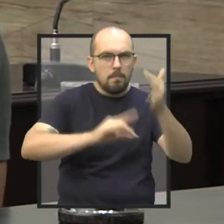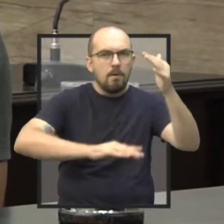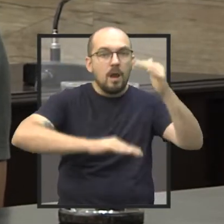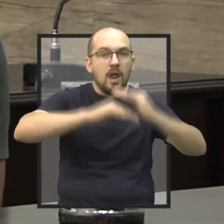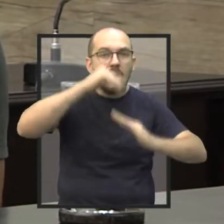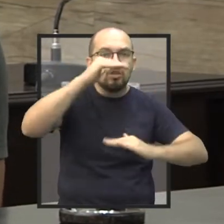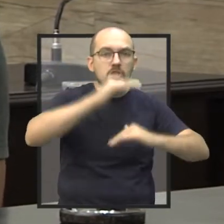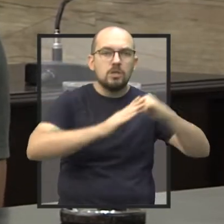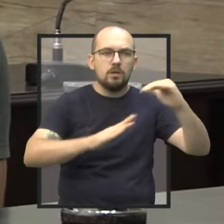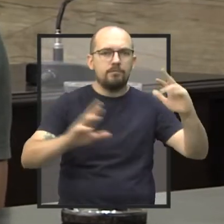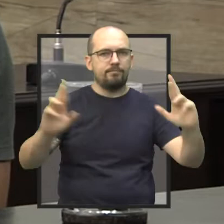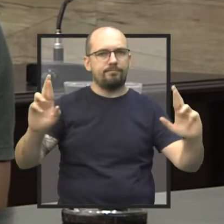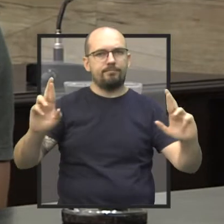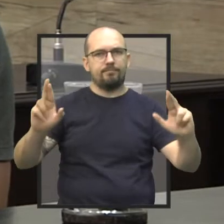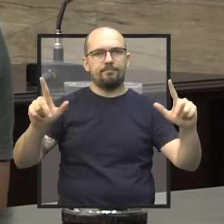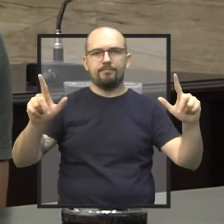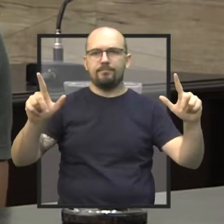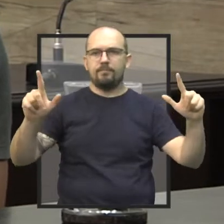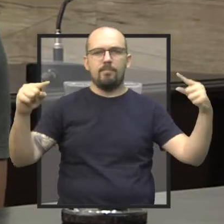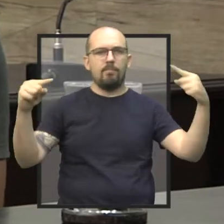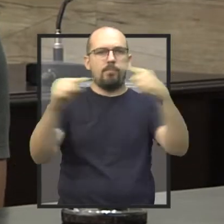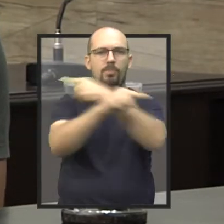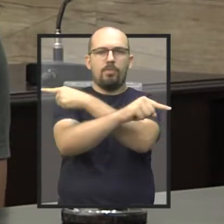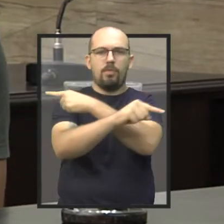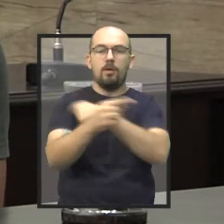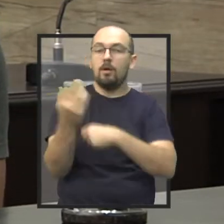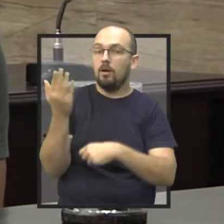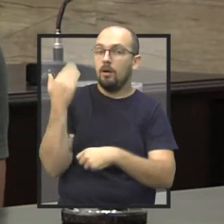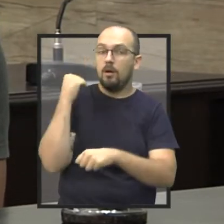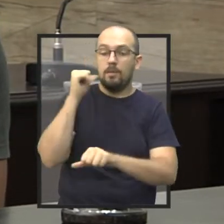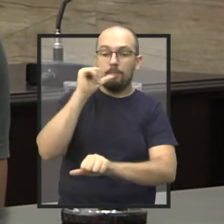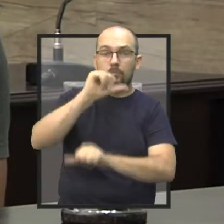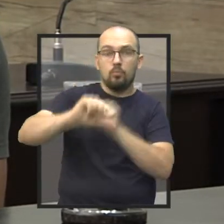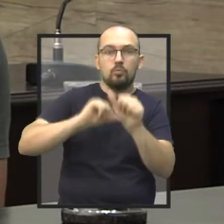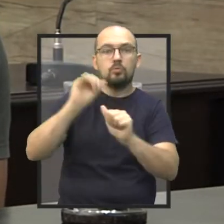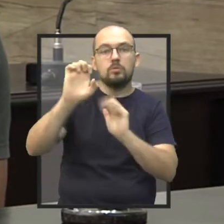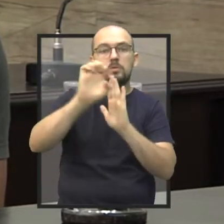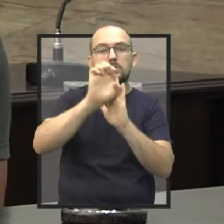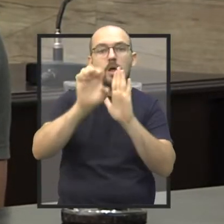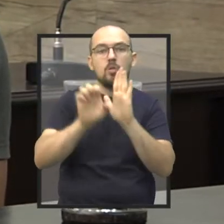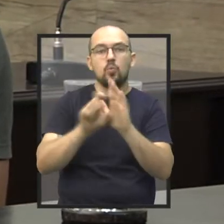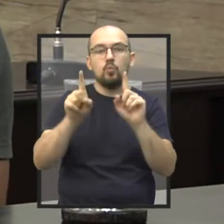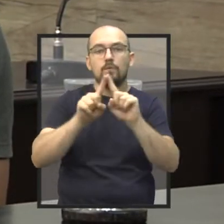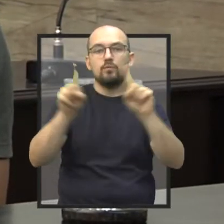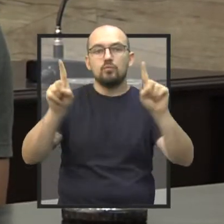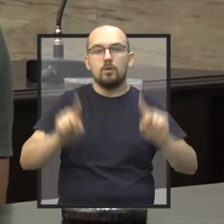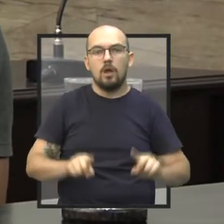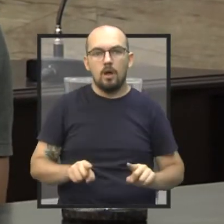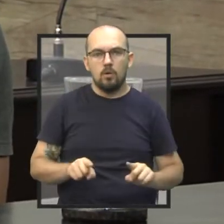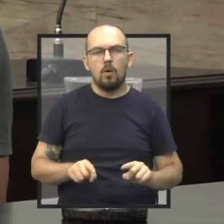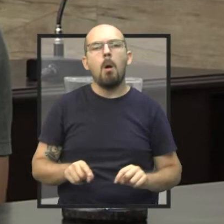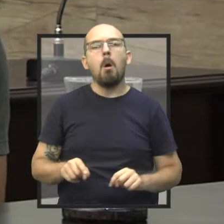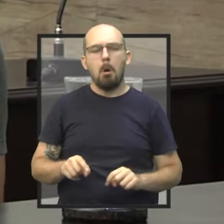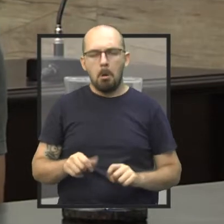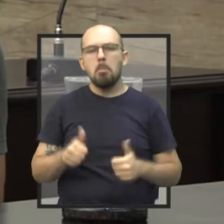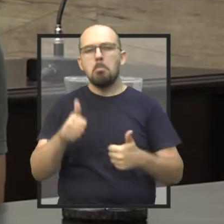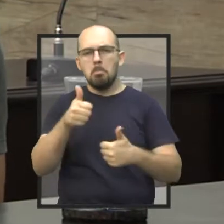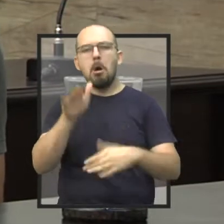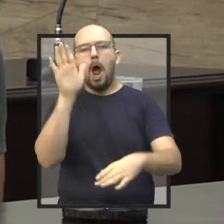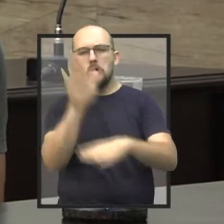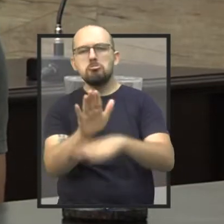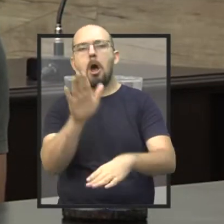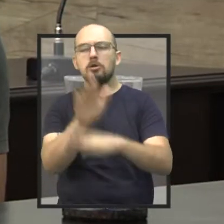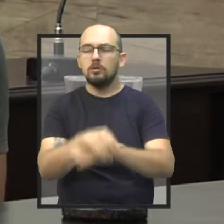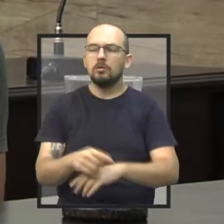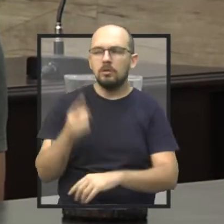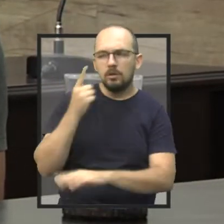com ações e práticas, né? A minha última discordância foi a alteração do Estatuto do Servidor, que em nome de uma possível benfeitoria aos